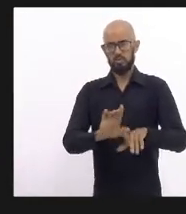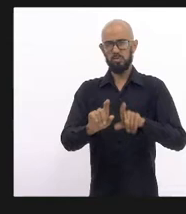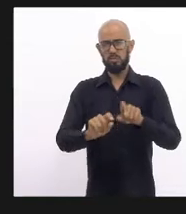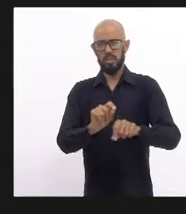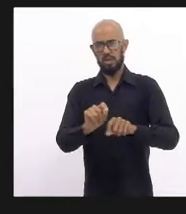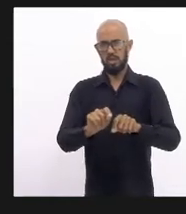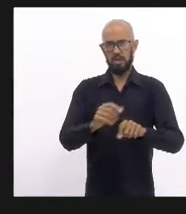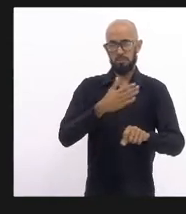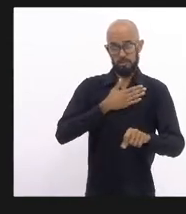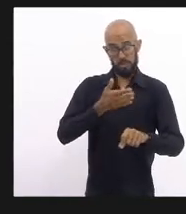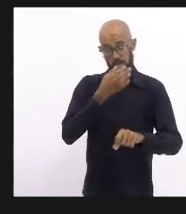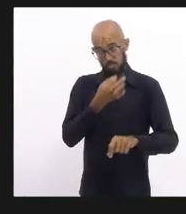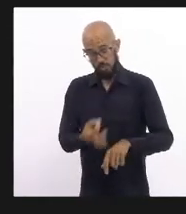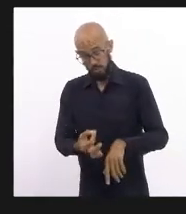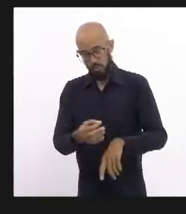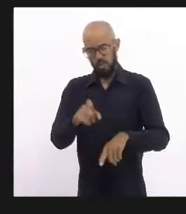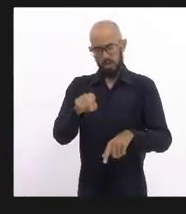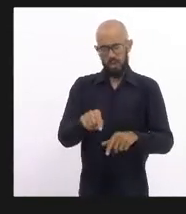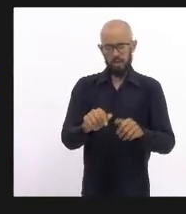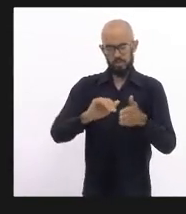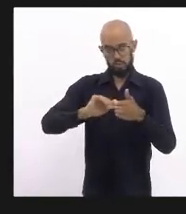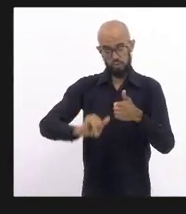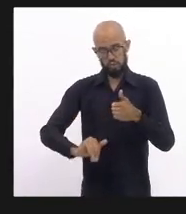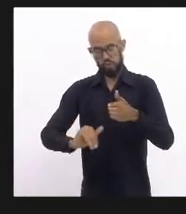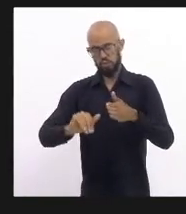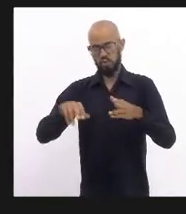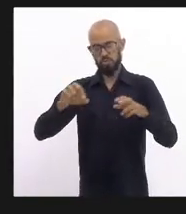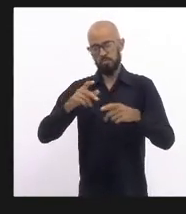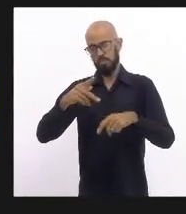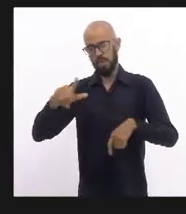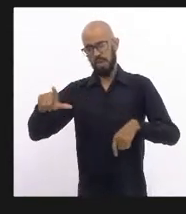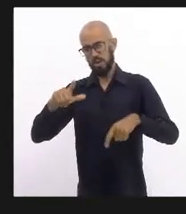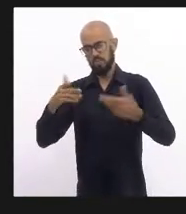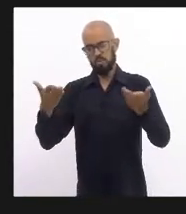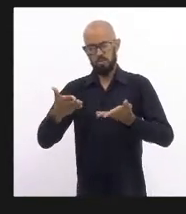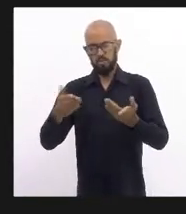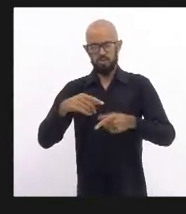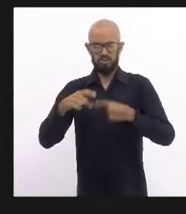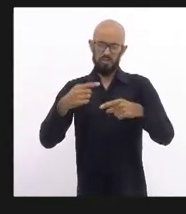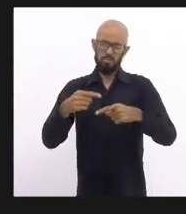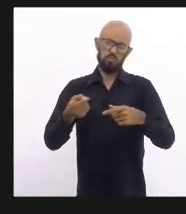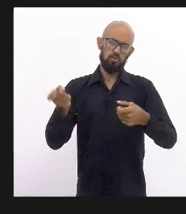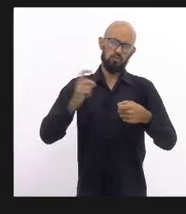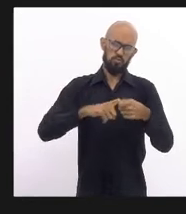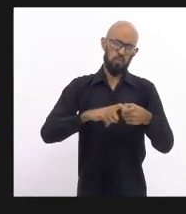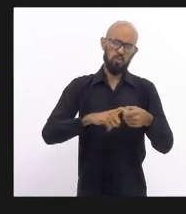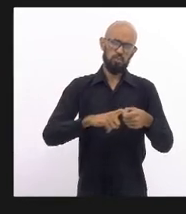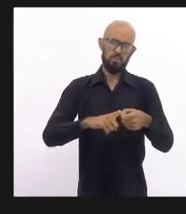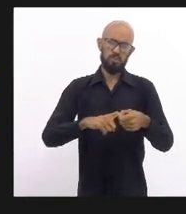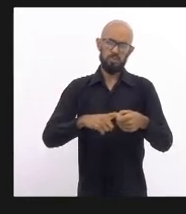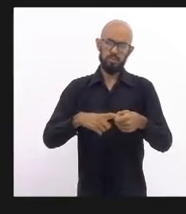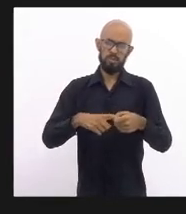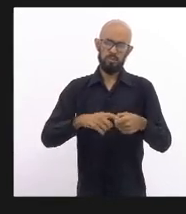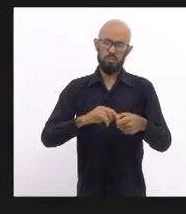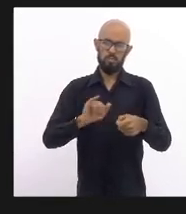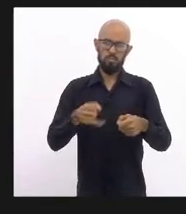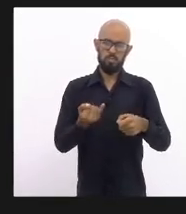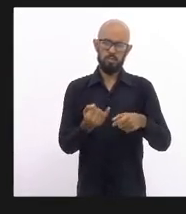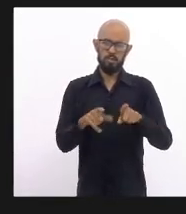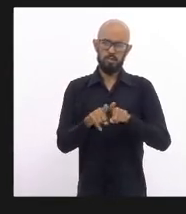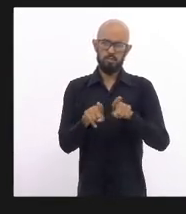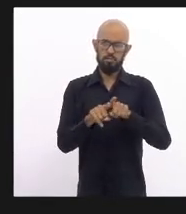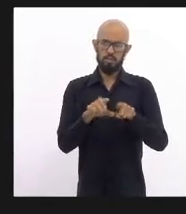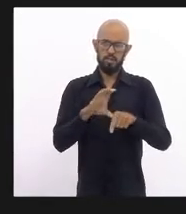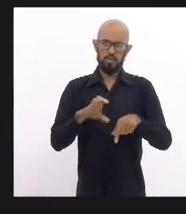projeto de pauta e possa fazer a discussão necessária, tal qual fazemos em outros momentos, oportunamente na CCJ, até ouvindo